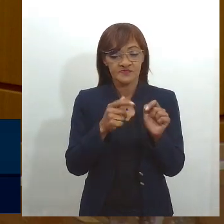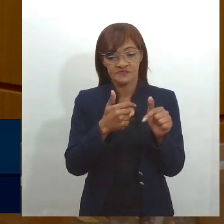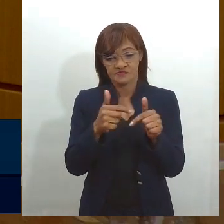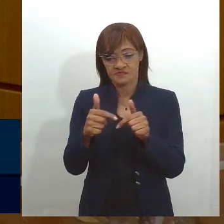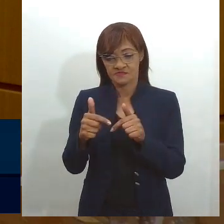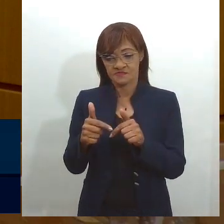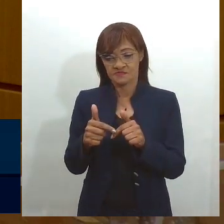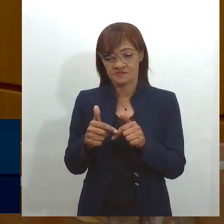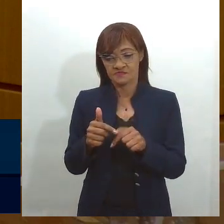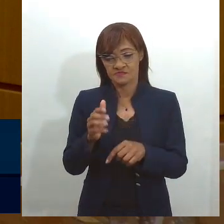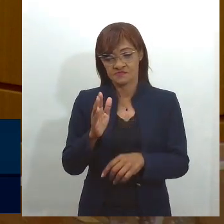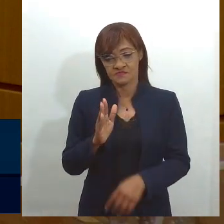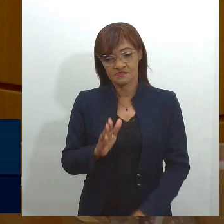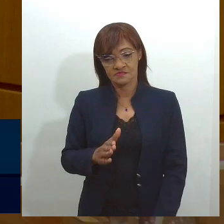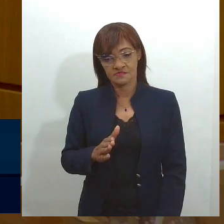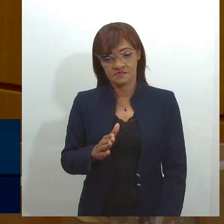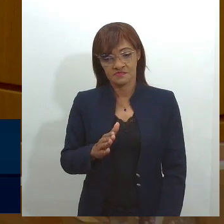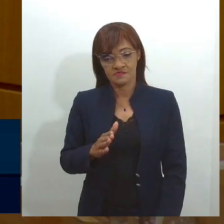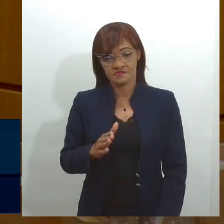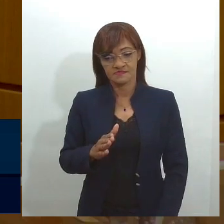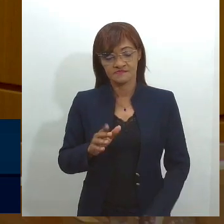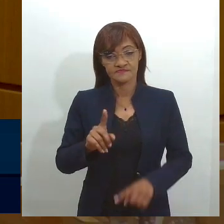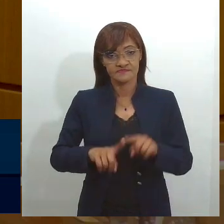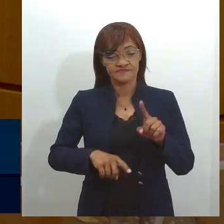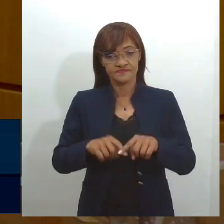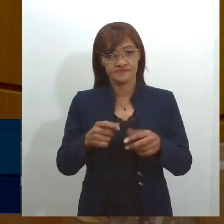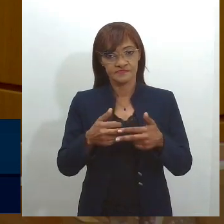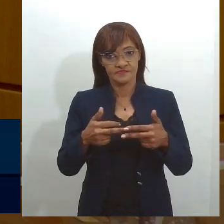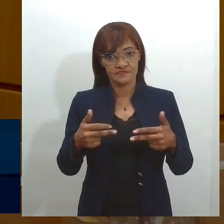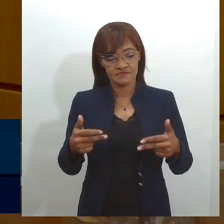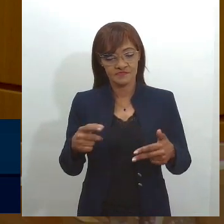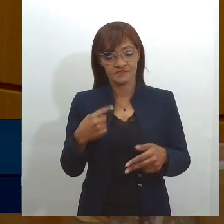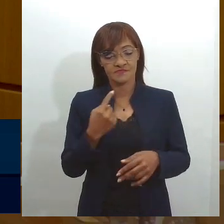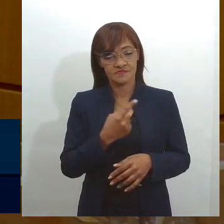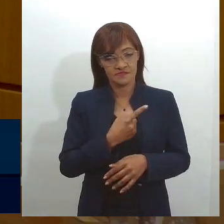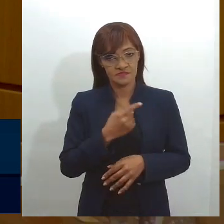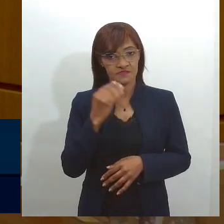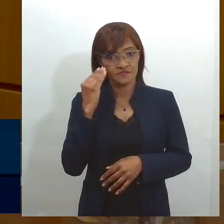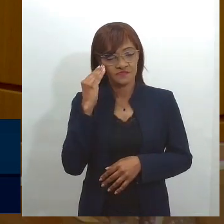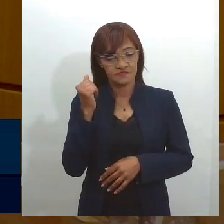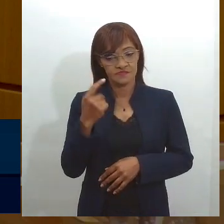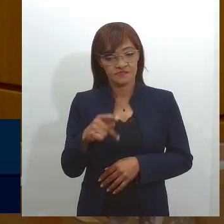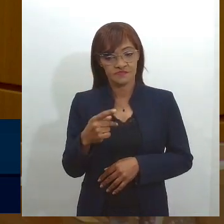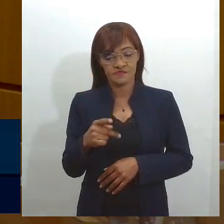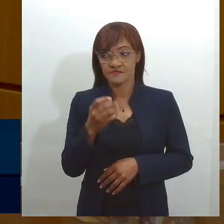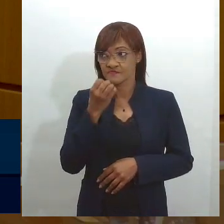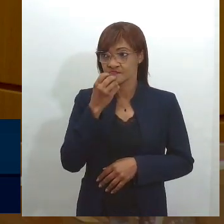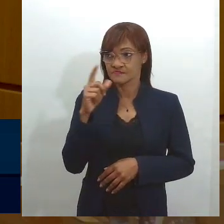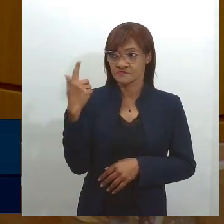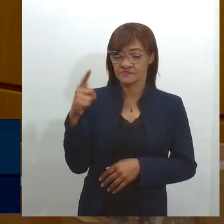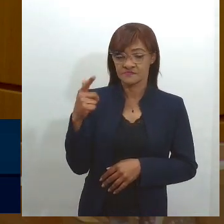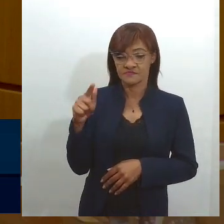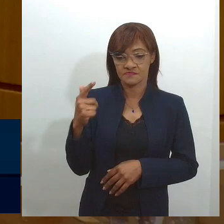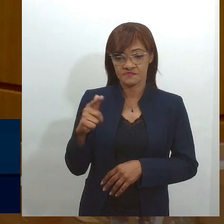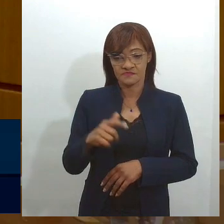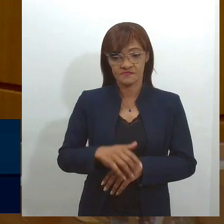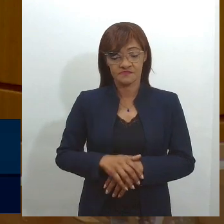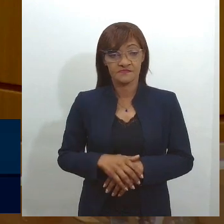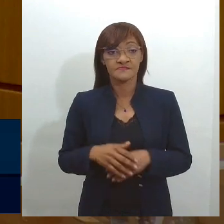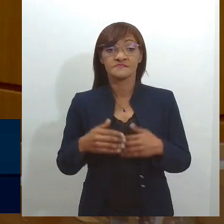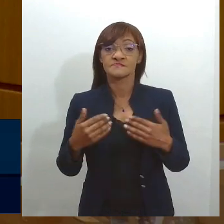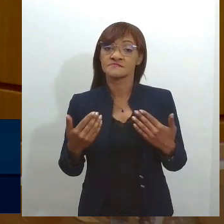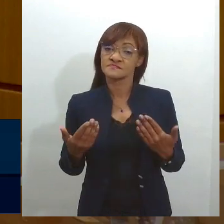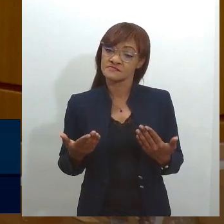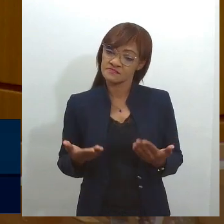produto. A gente sabe que Sergipe é um grande produtor de gás, então a gente tem planos audaciosos para